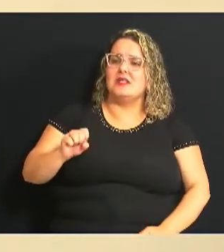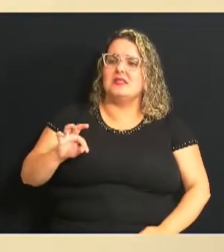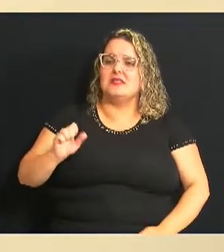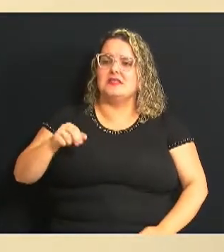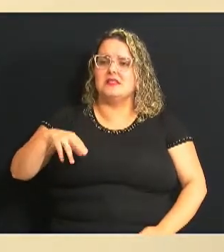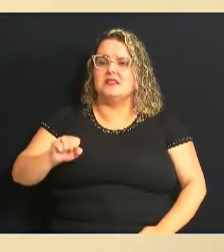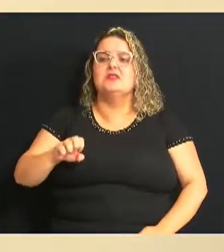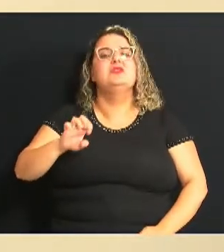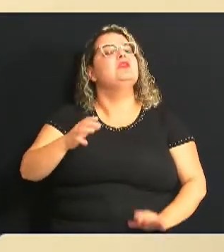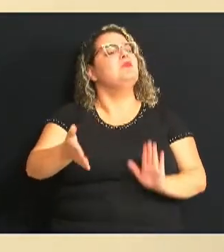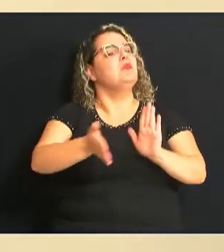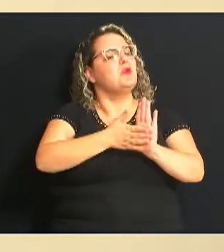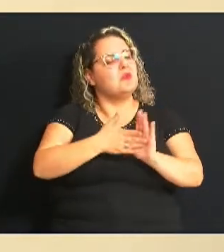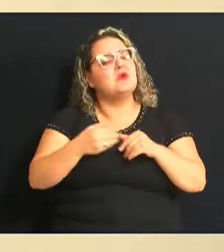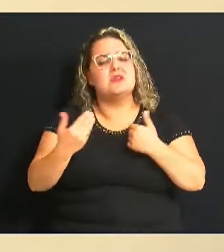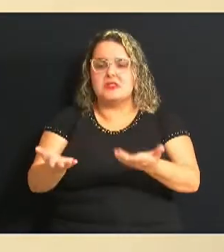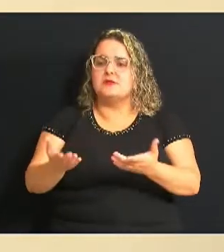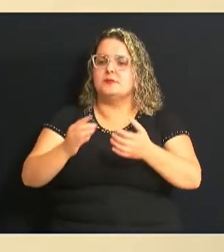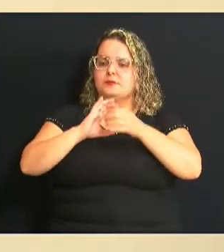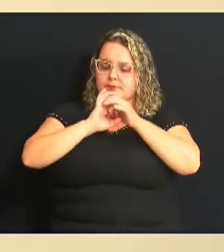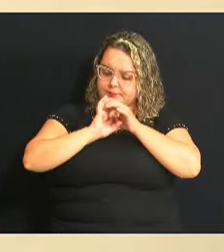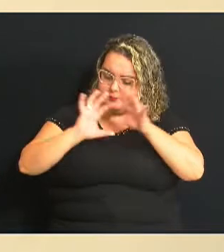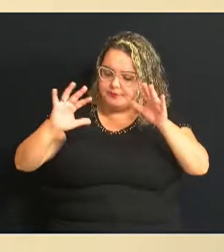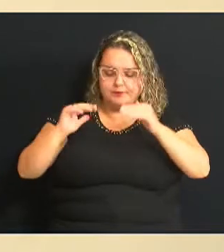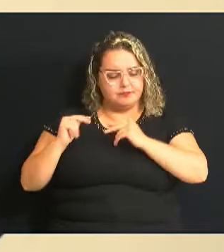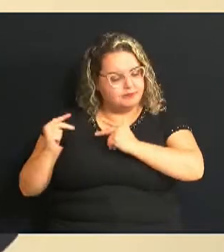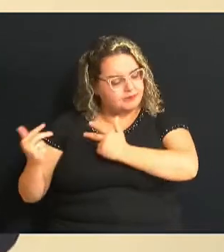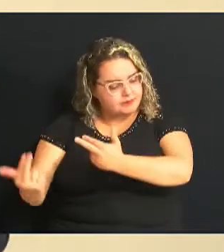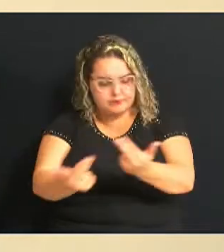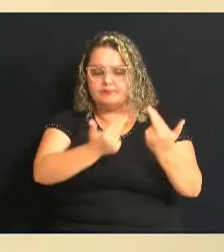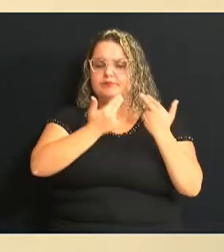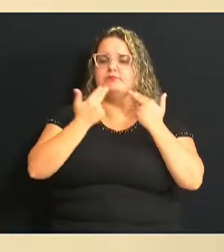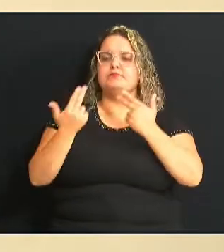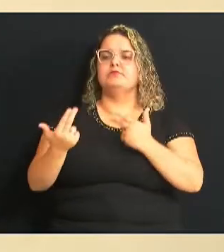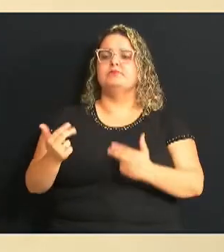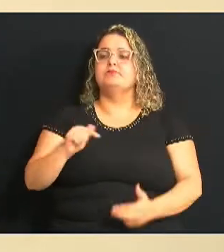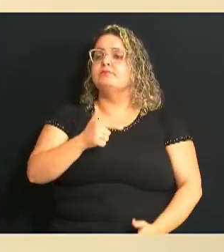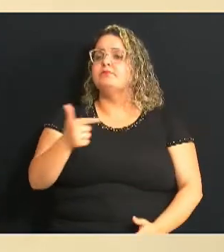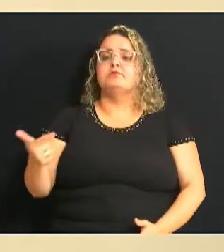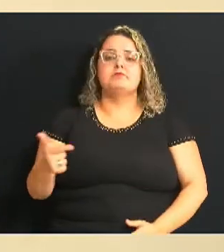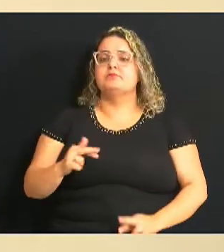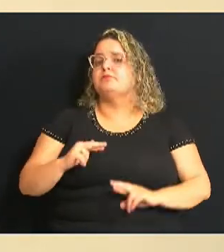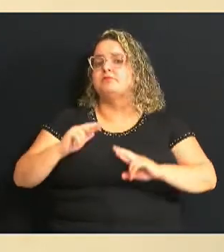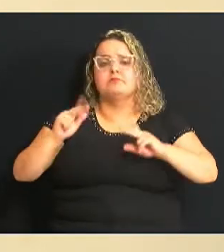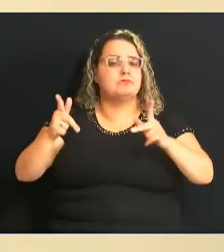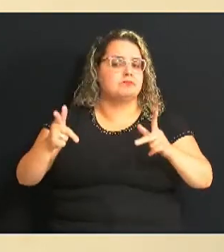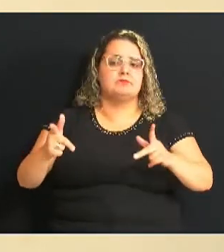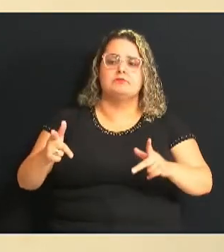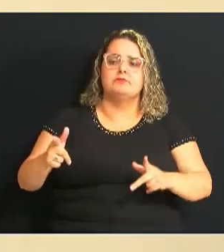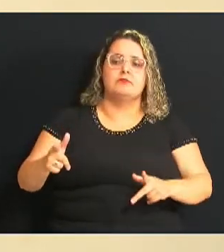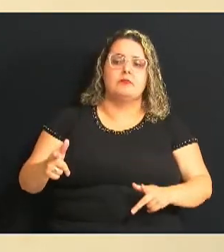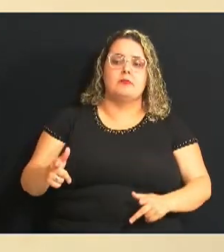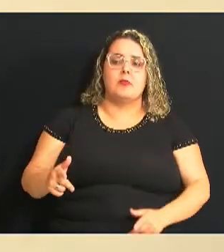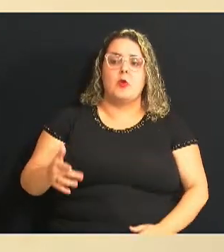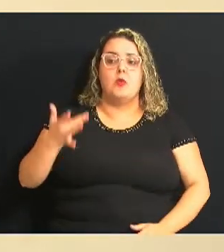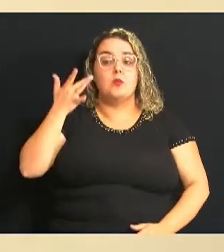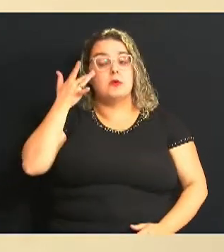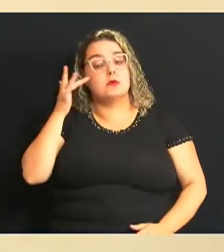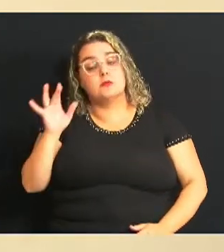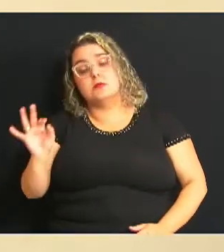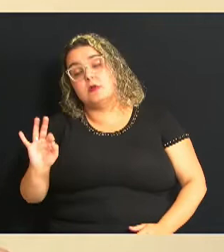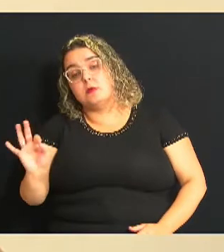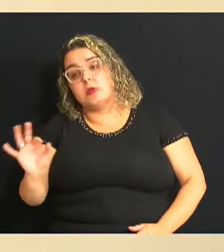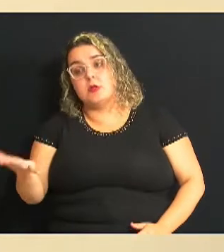isso. Liberdade, igualdade. Não há mais diferença entre o leigo e